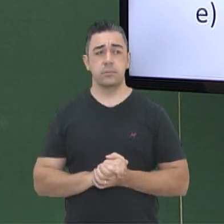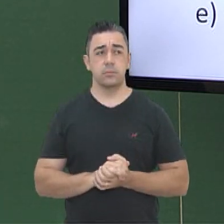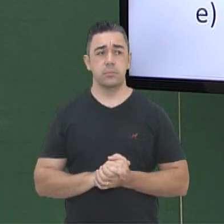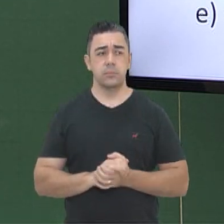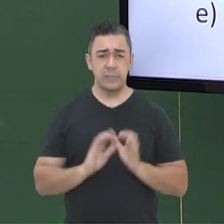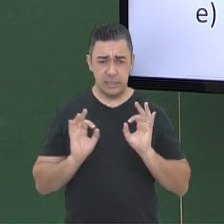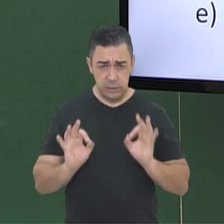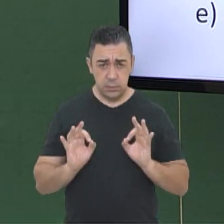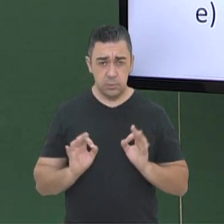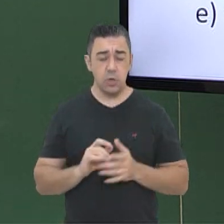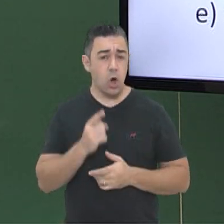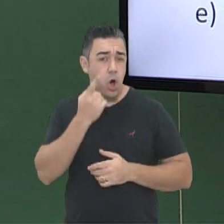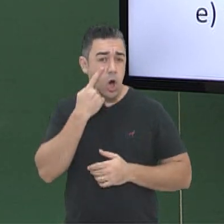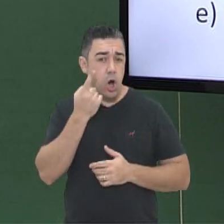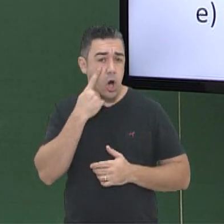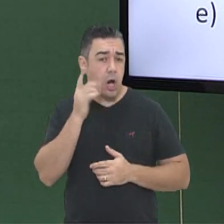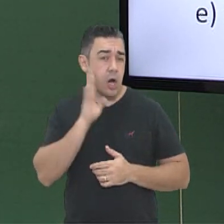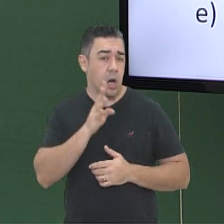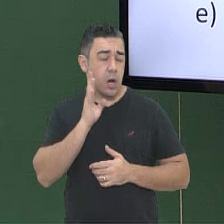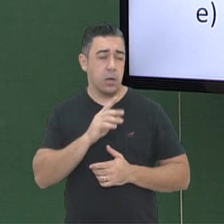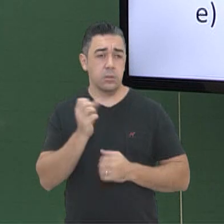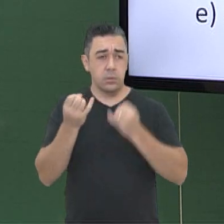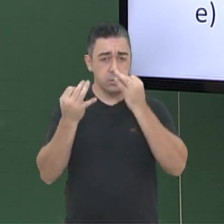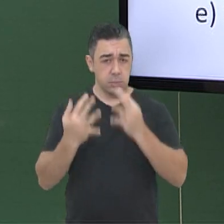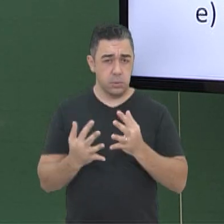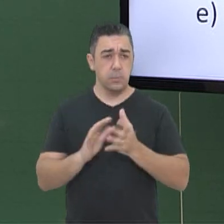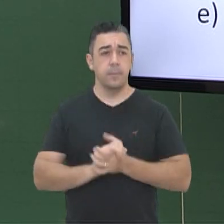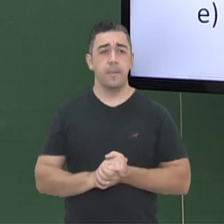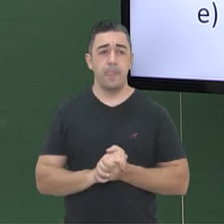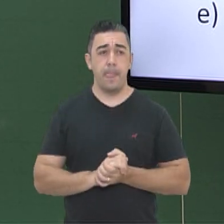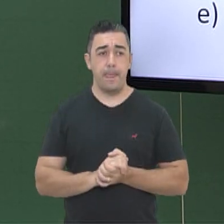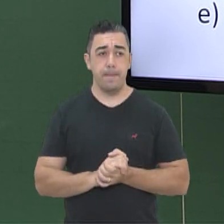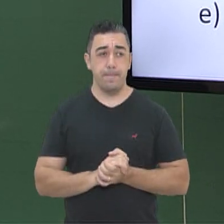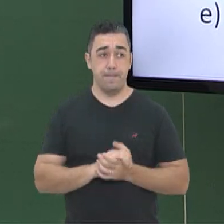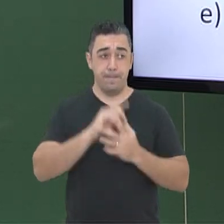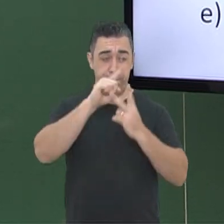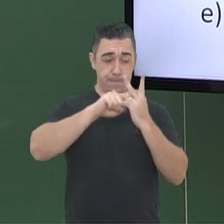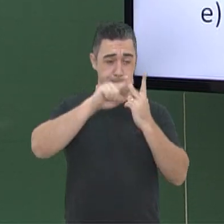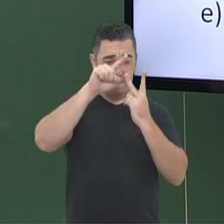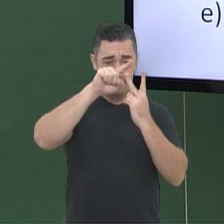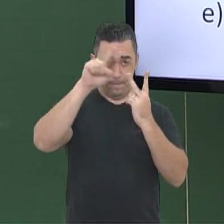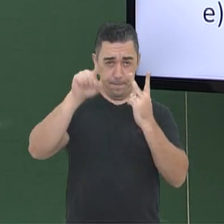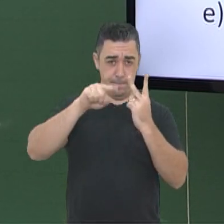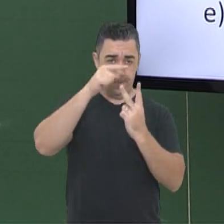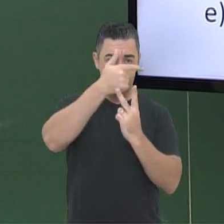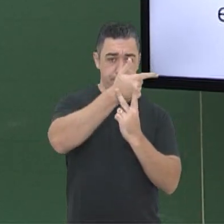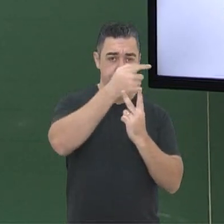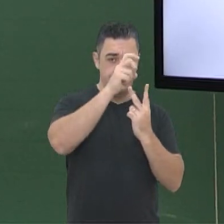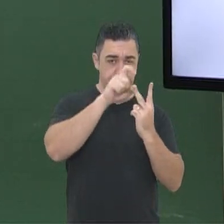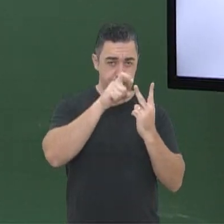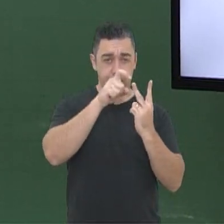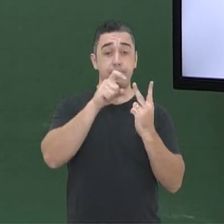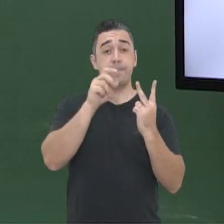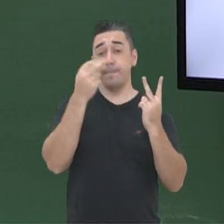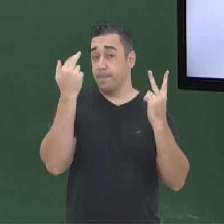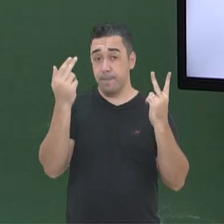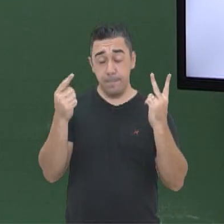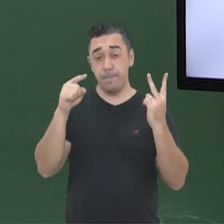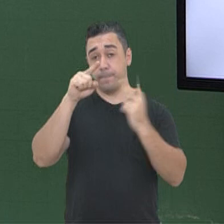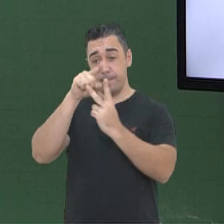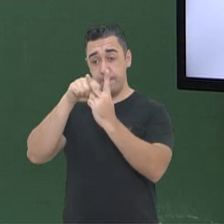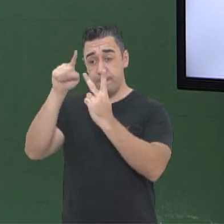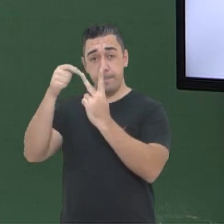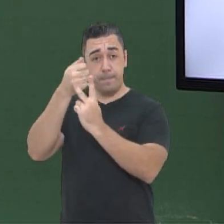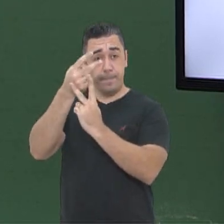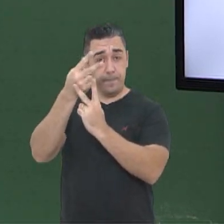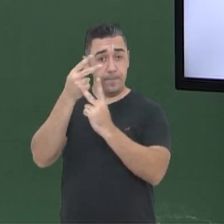2. Olha só o que está escrito aqui. Raiz deste índice é igual a raiz 12 de